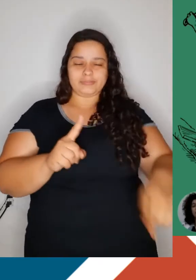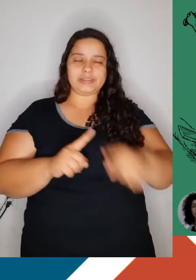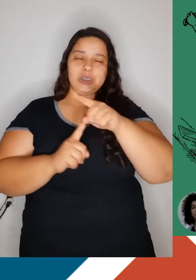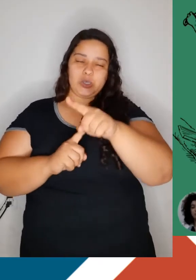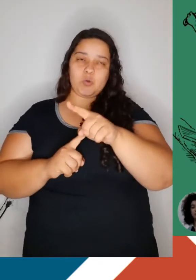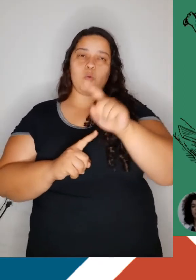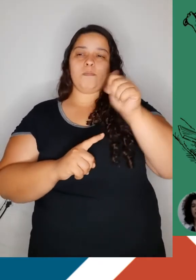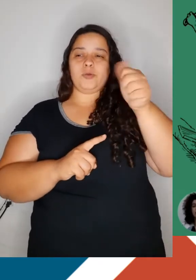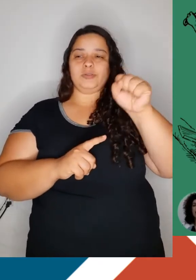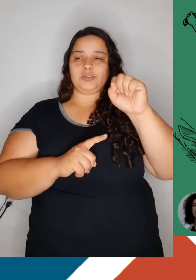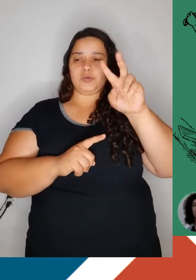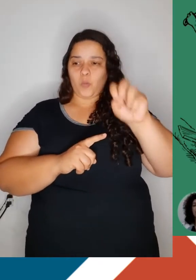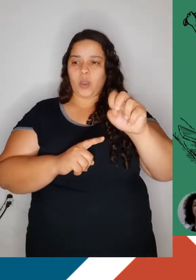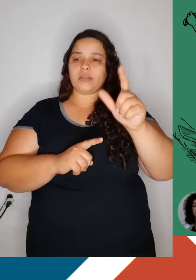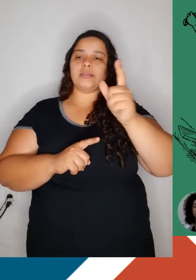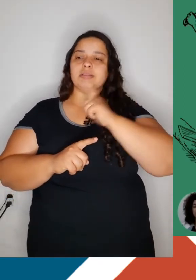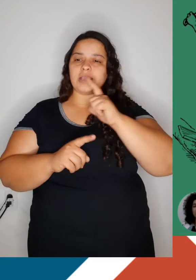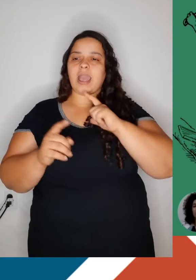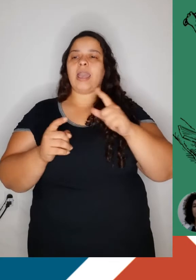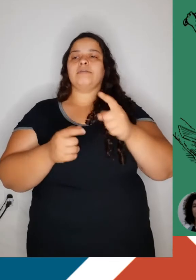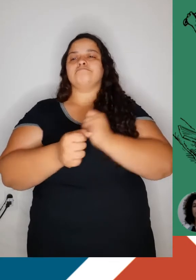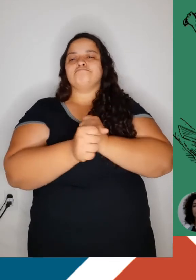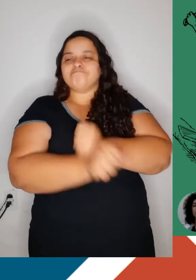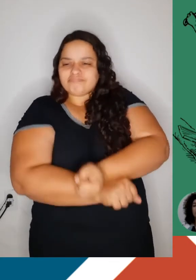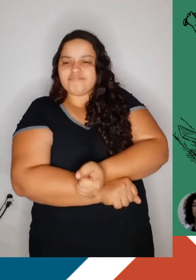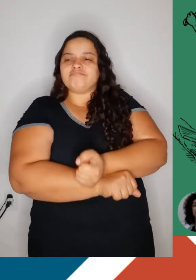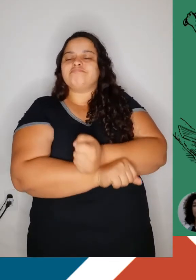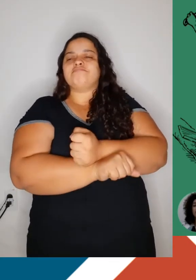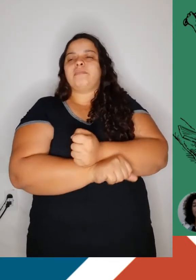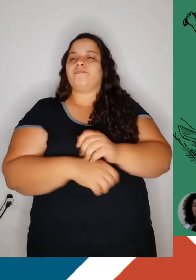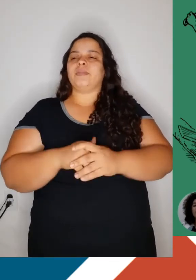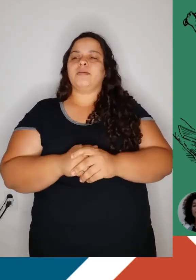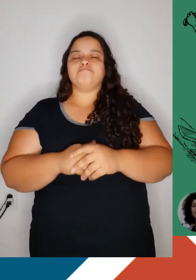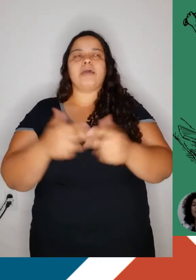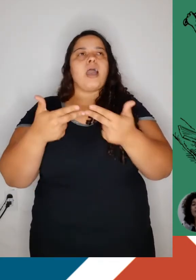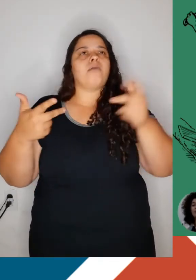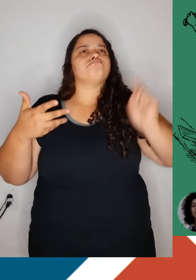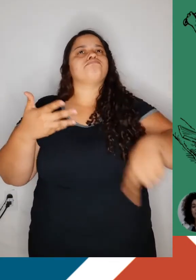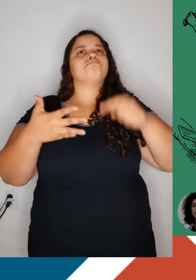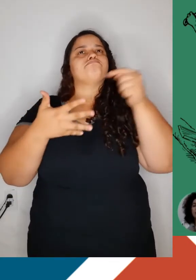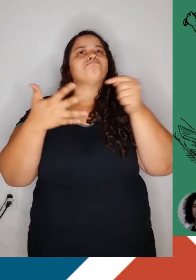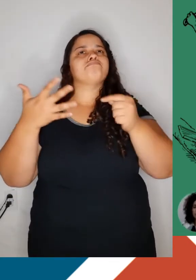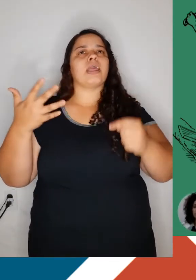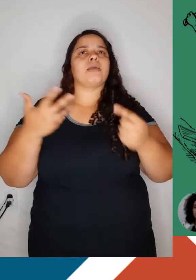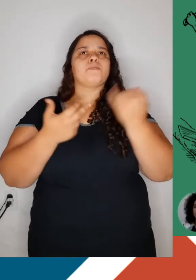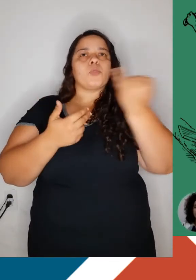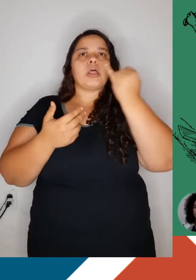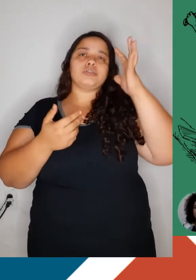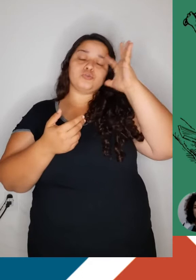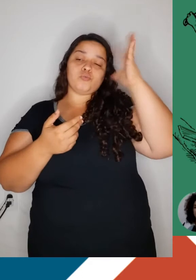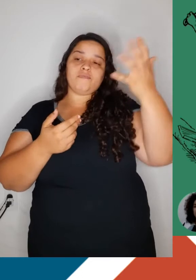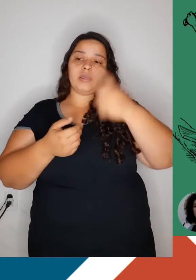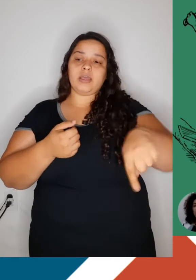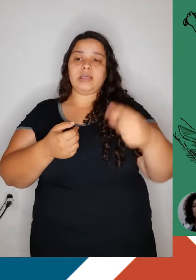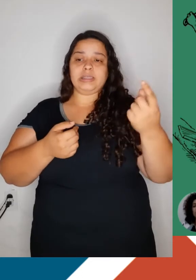de 1850, a obtenção de mão de obra despontou como uma questão a ser resolvida pelos grandes